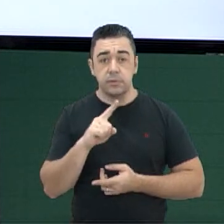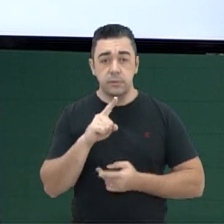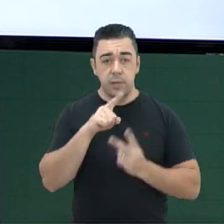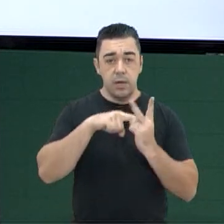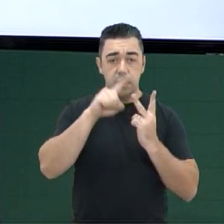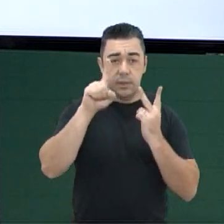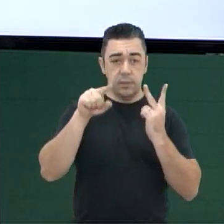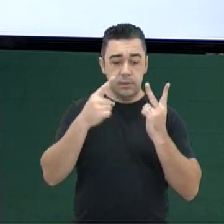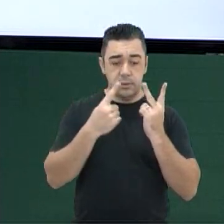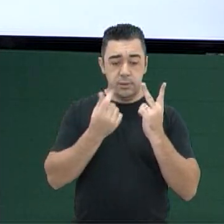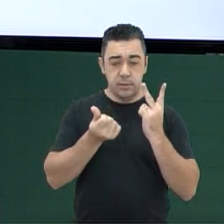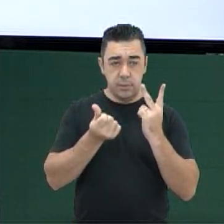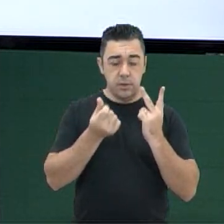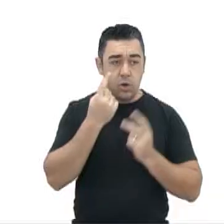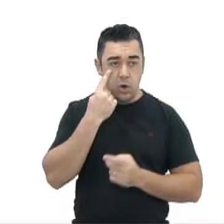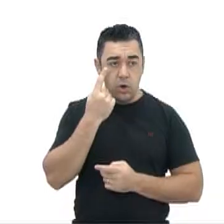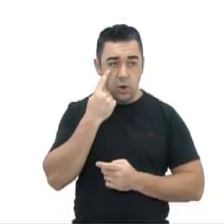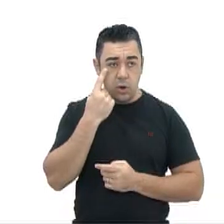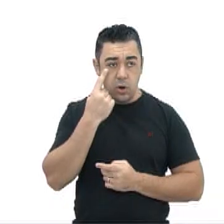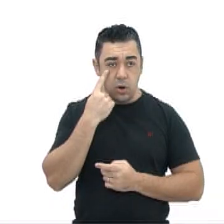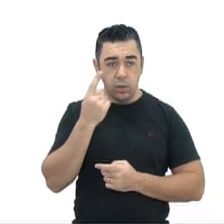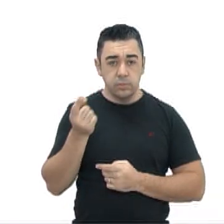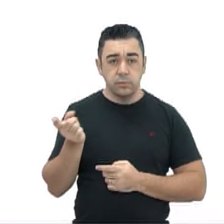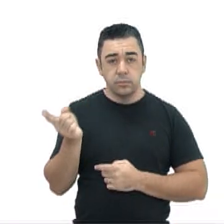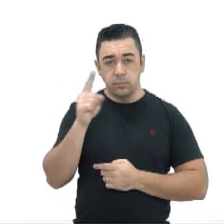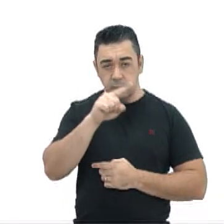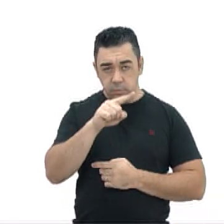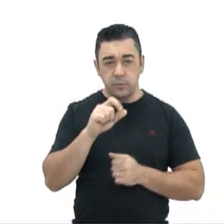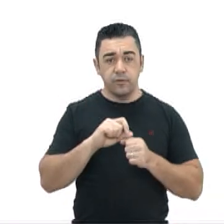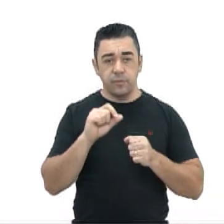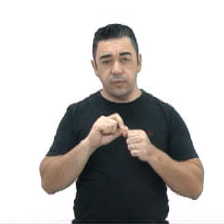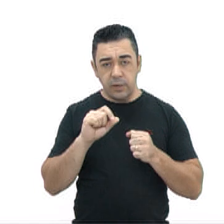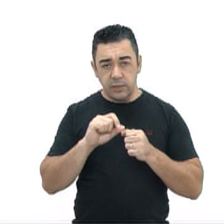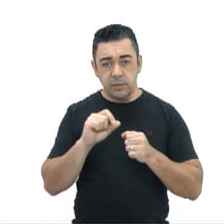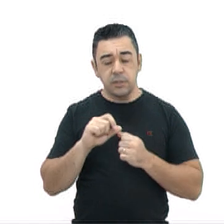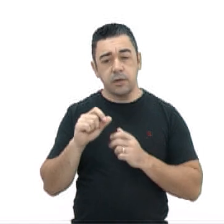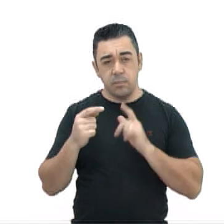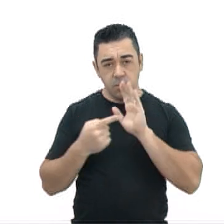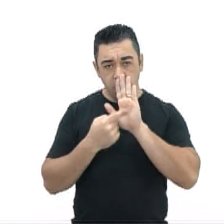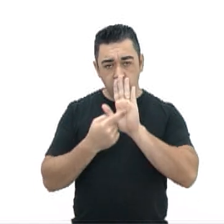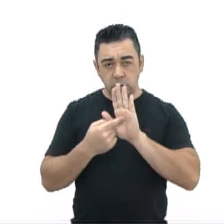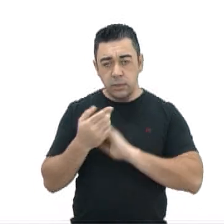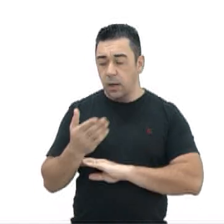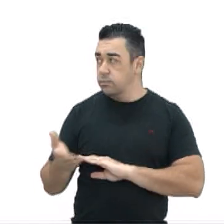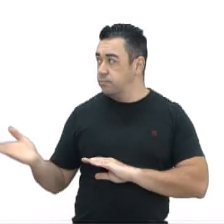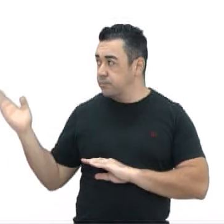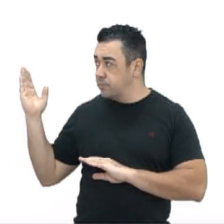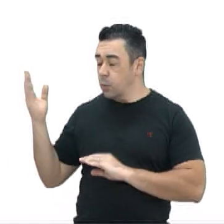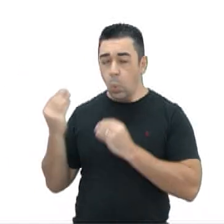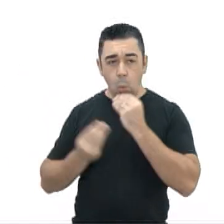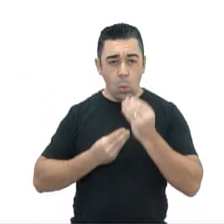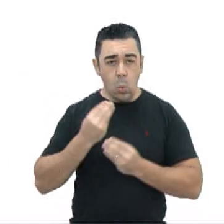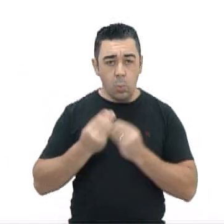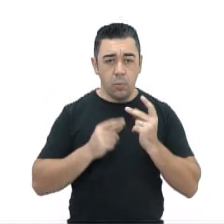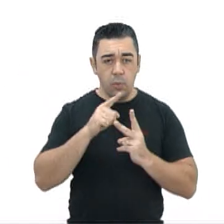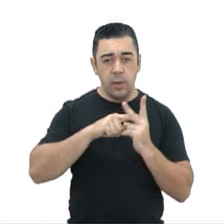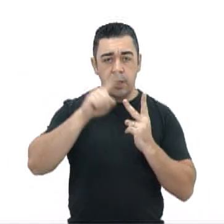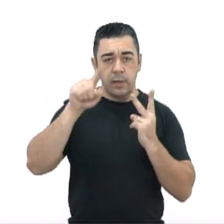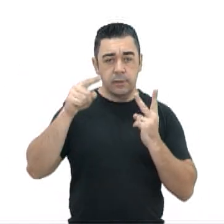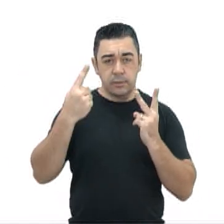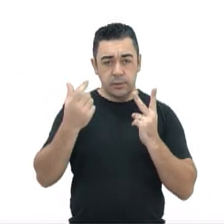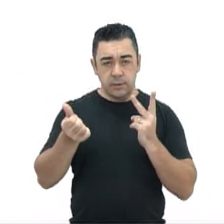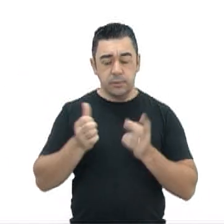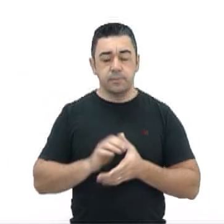quadrada de 16, tá? Eu tenho feito aqui no slide, mas eu vou mostrar para vocês aqui no quadro como que fica essa raiz quadrada de 16. Então,